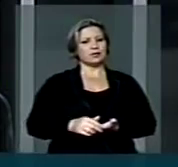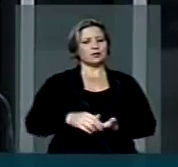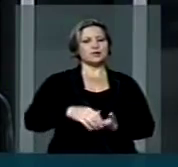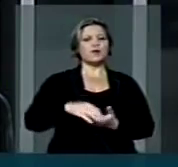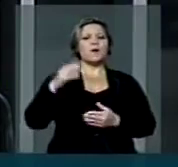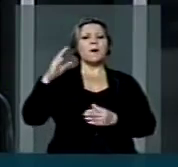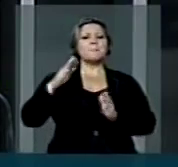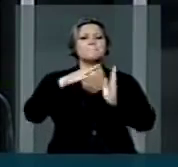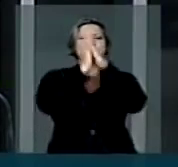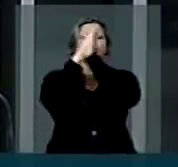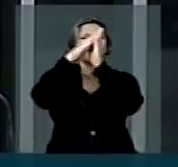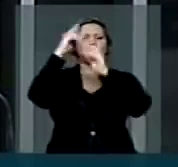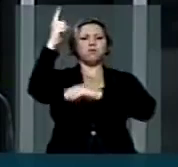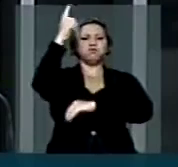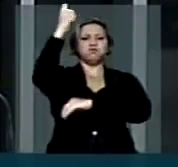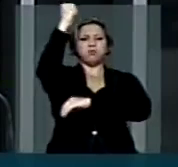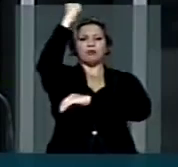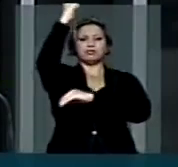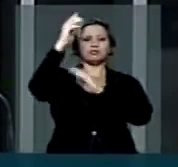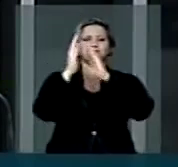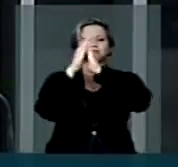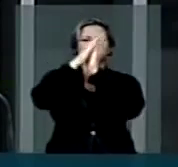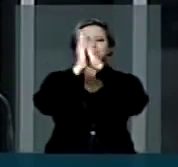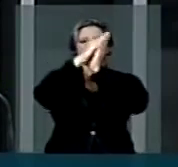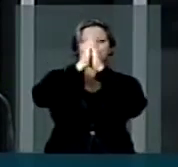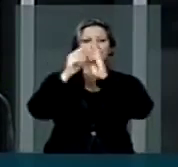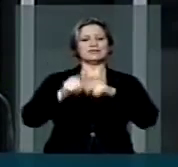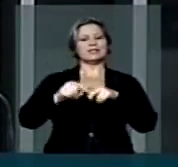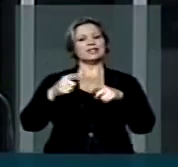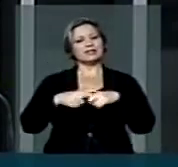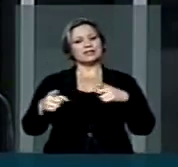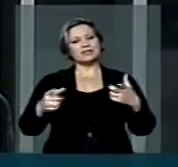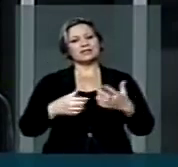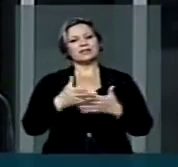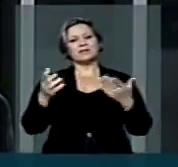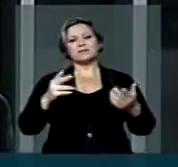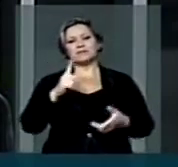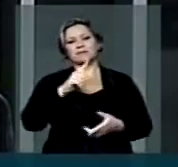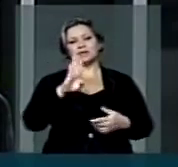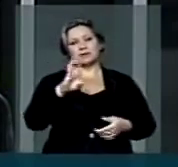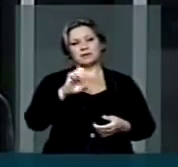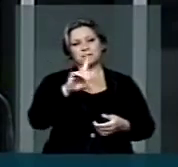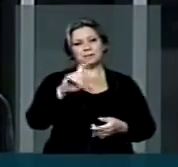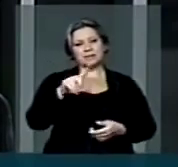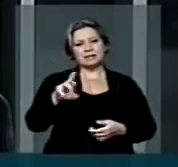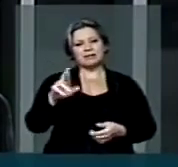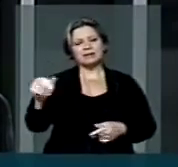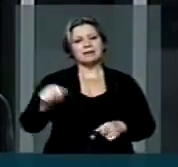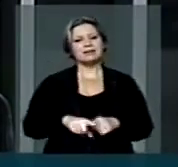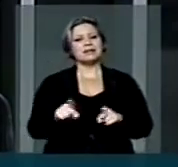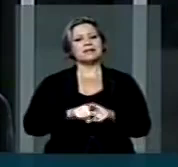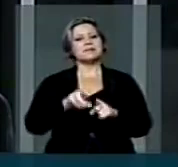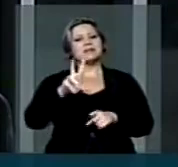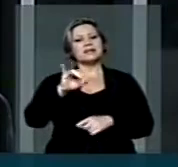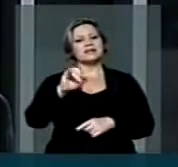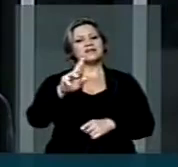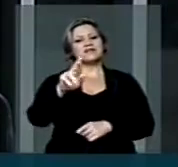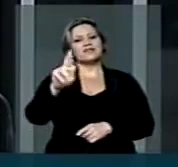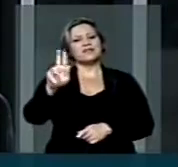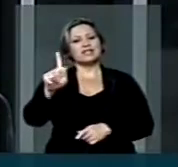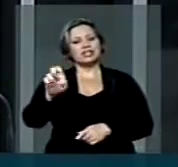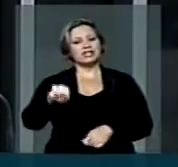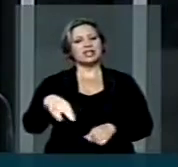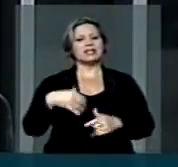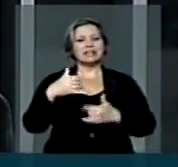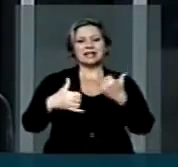mamulengos que tem lá em Olinda, e nasceu em Belém do São Francisco. E aí vamos a Bezerros, vamos a Sertânia, minha terra, as Virgens, brincar esse